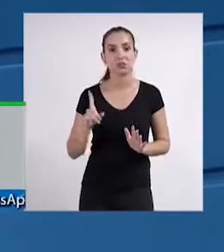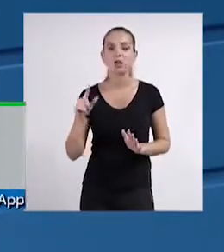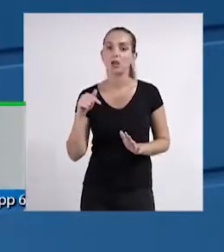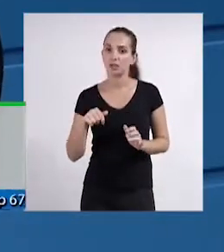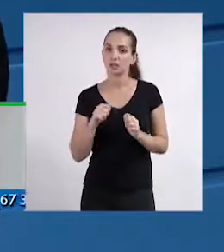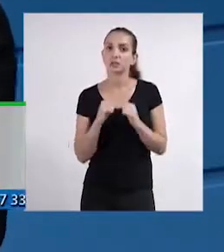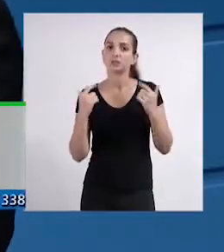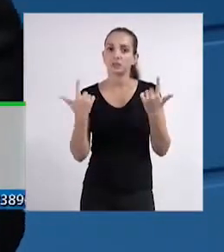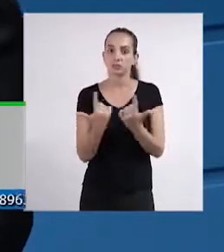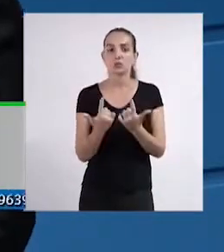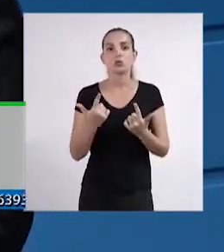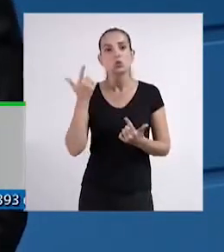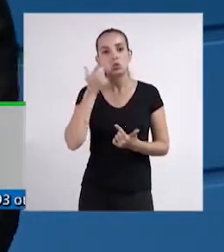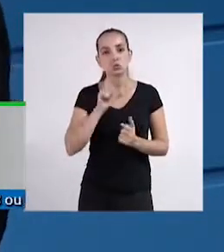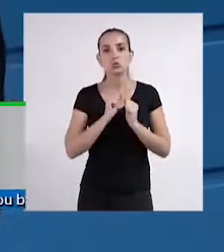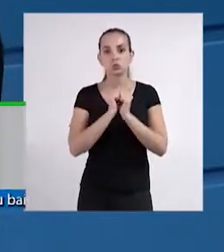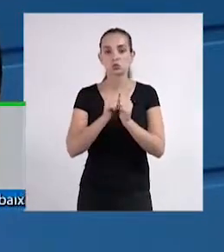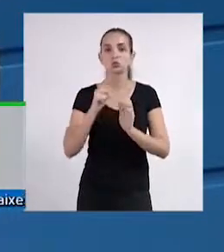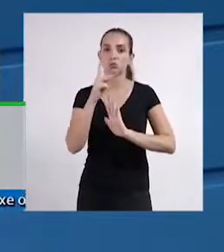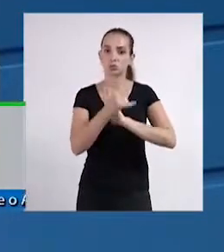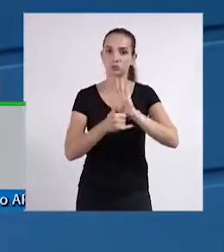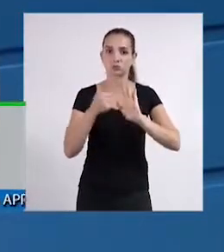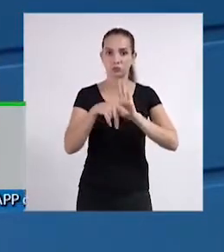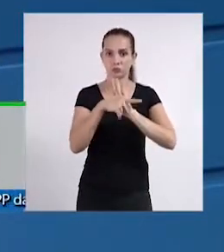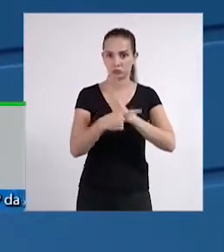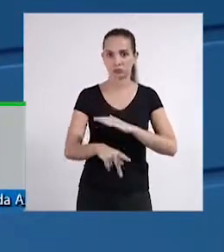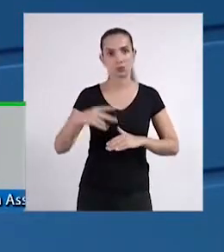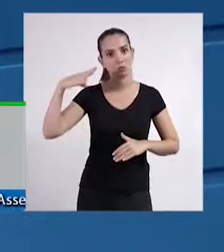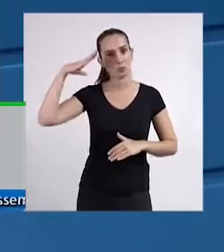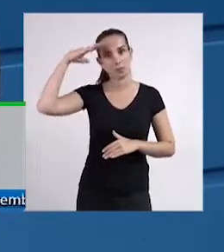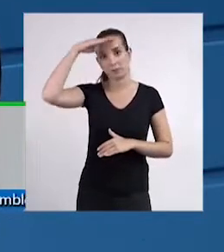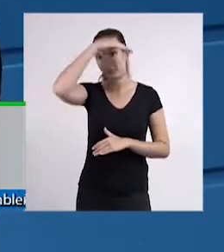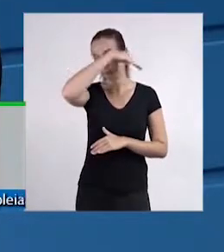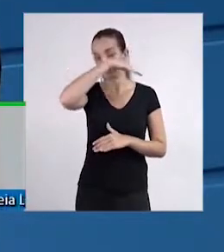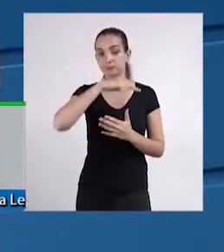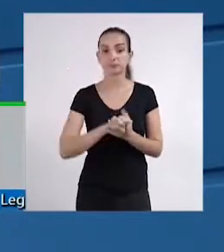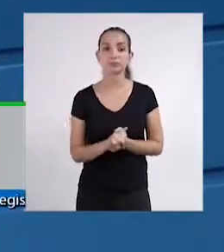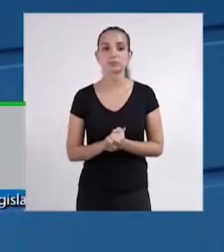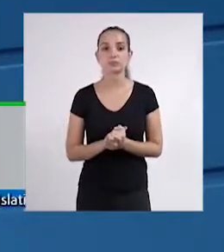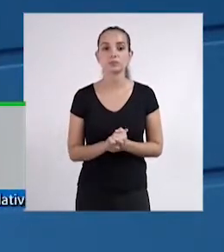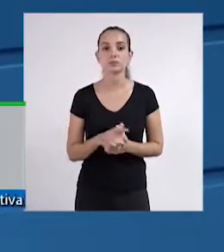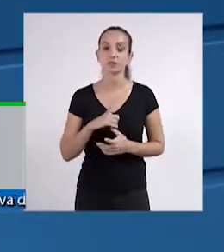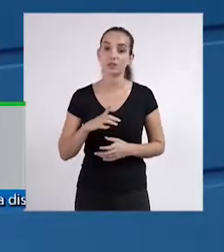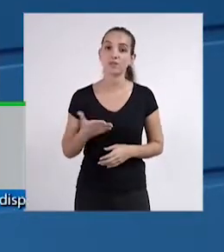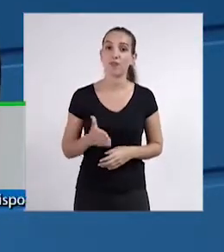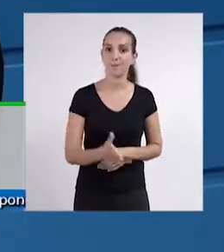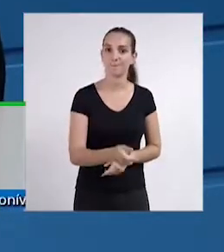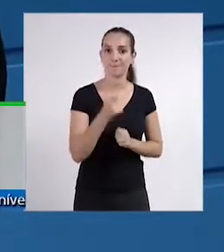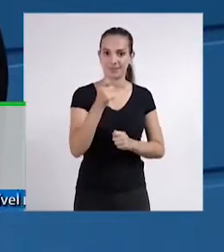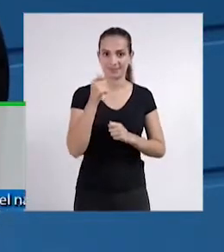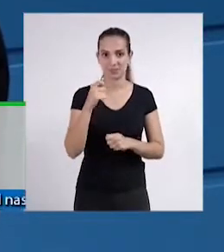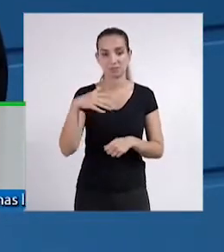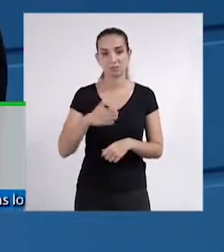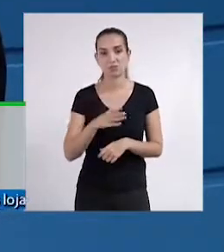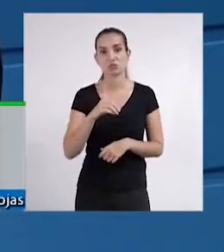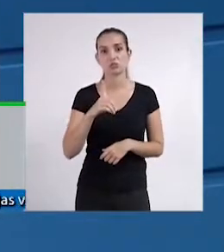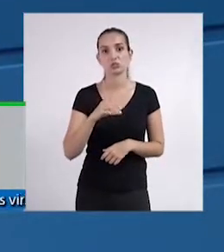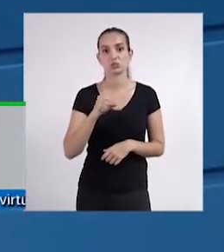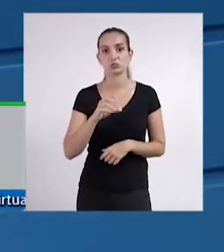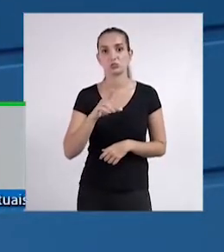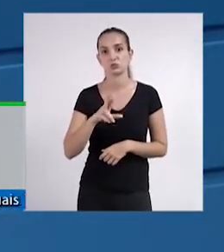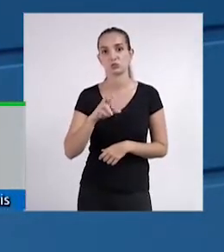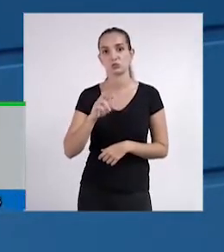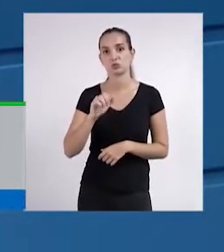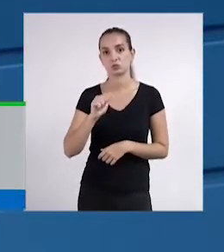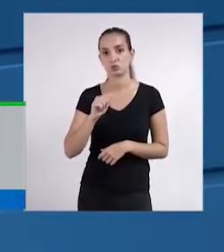conseguiu aí, através de um projeto do deputado Beto Pereira, que já vinha discutindo há muito tempo, a pesca do dourado. Eu acho que é um grande avanço